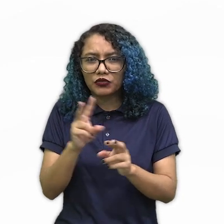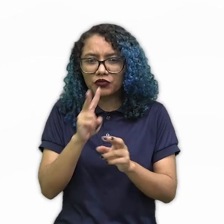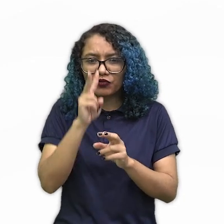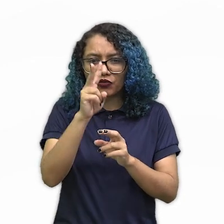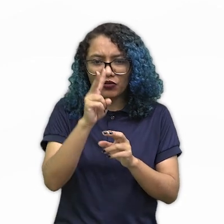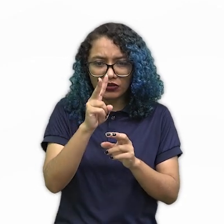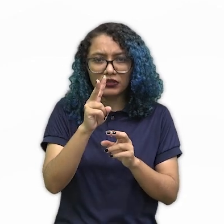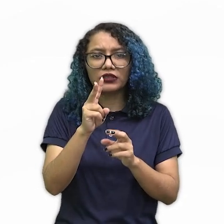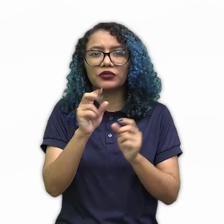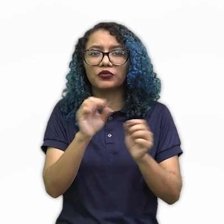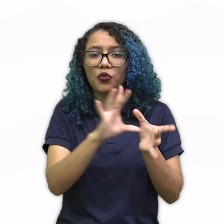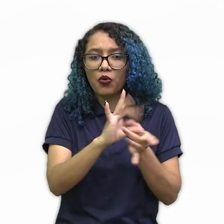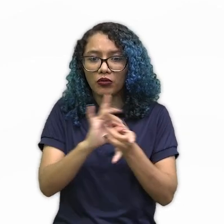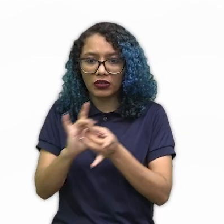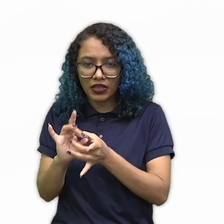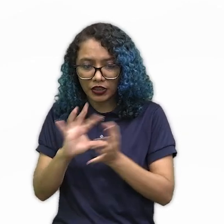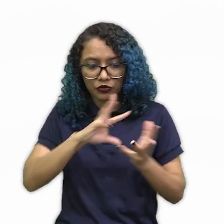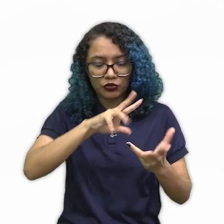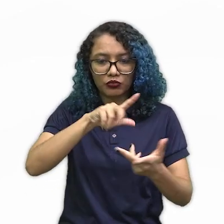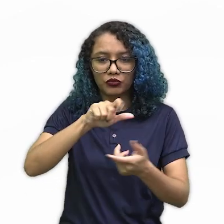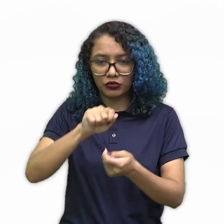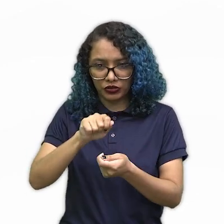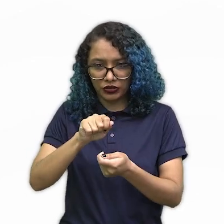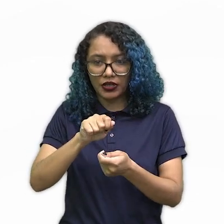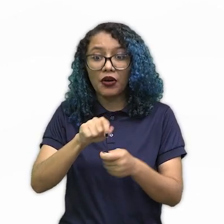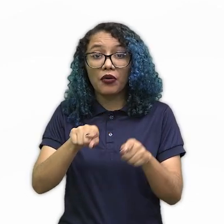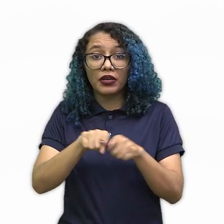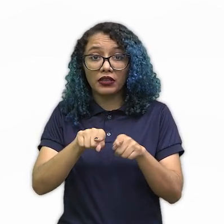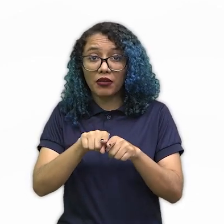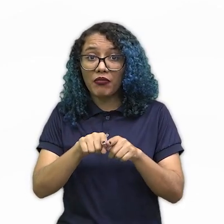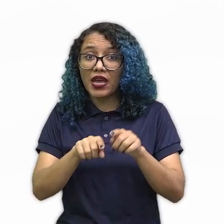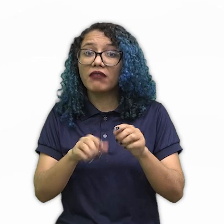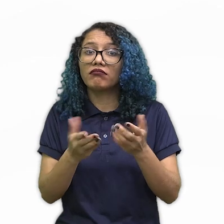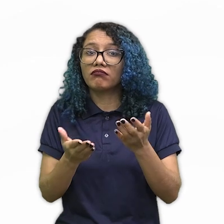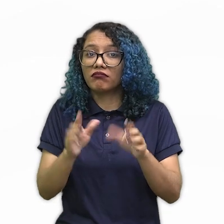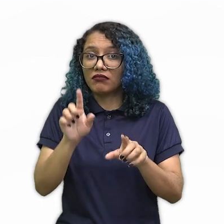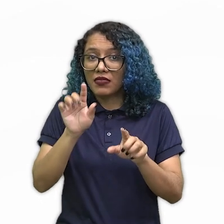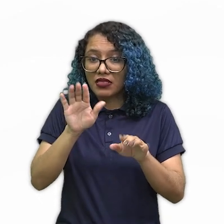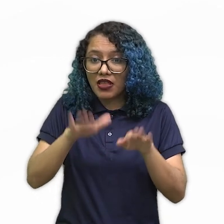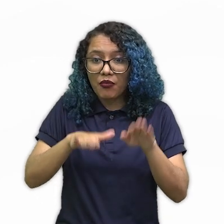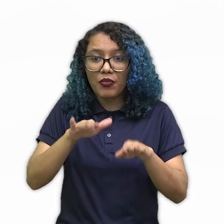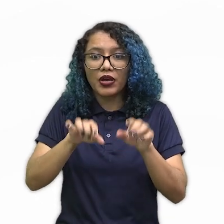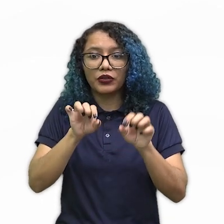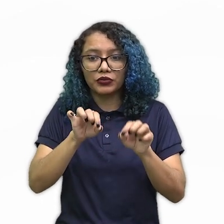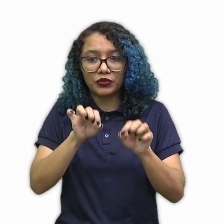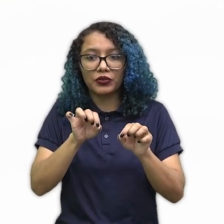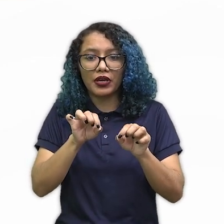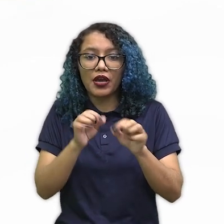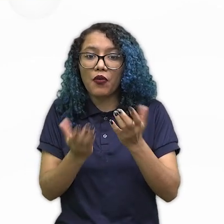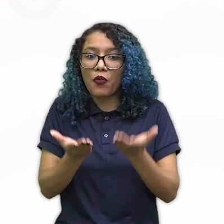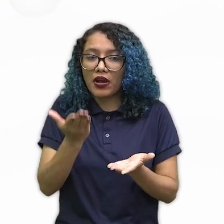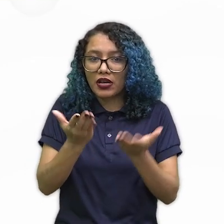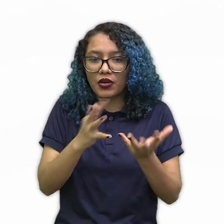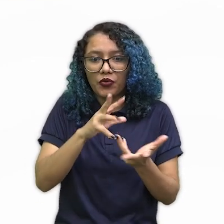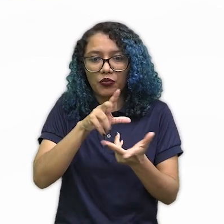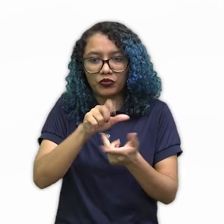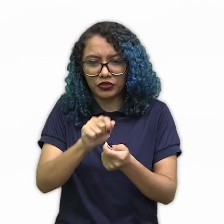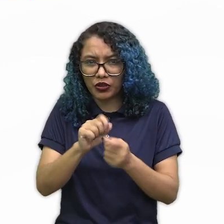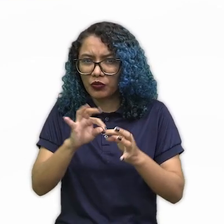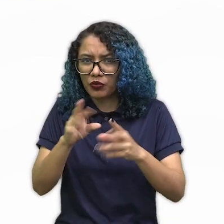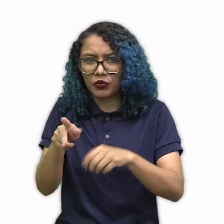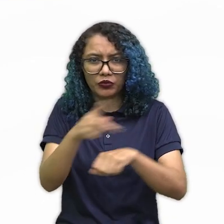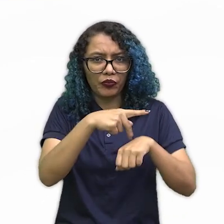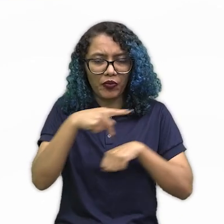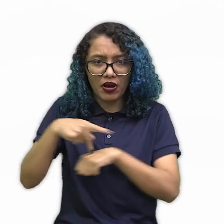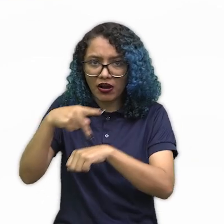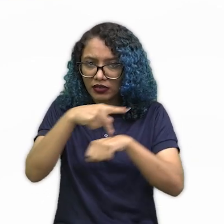no plano internacional e dela depende o equilíbrio mundial de poder entre os Estados nacionais. Então,